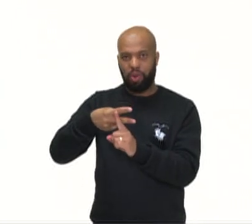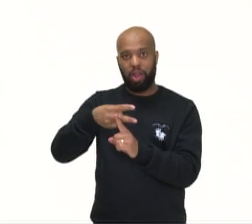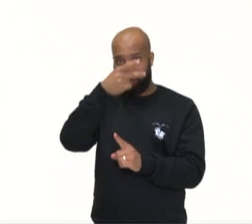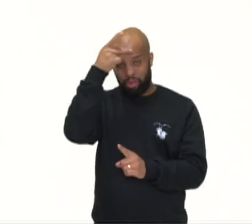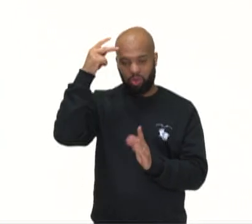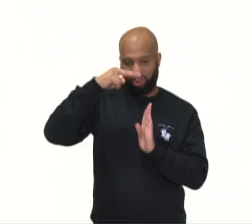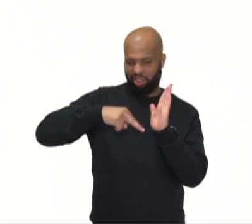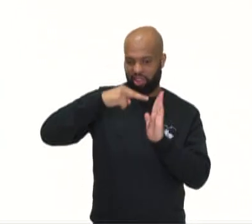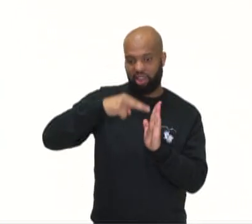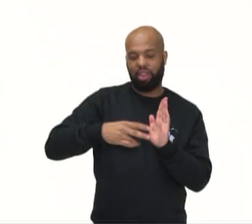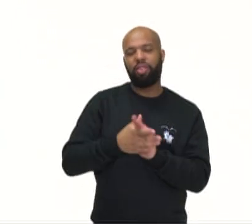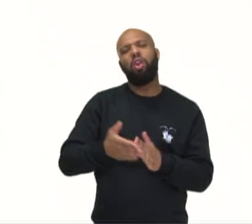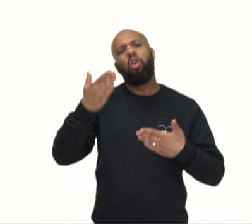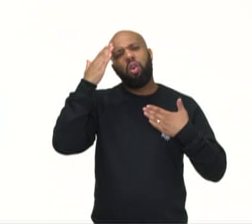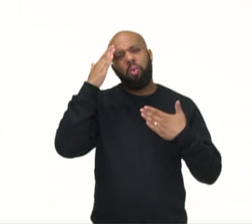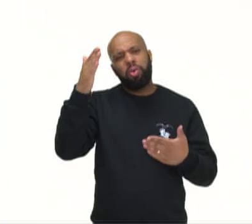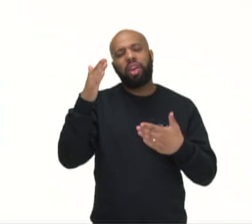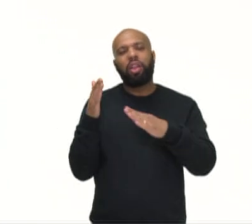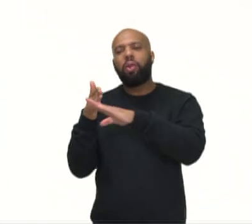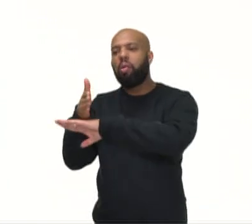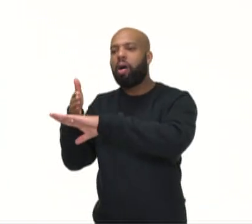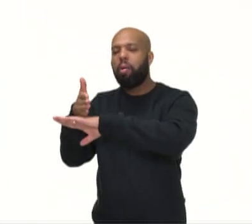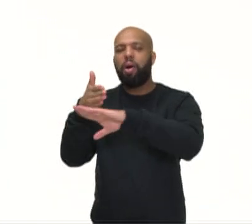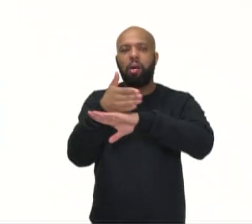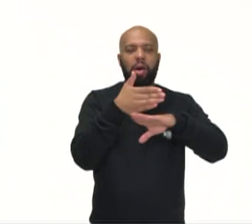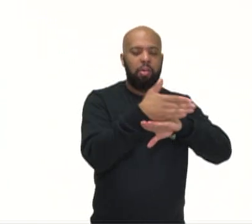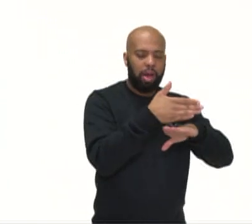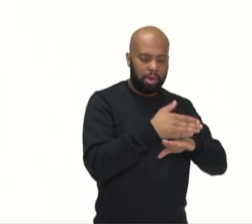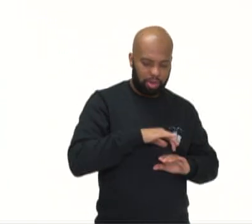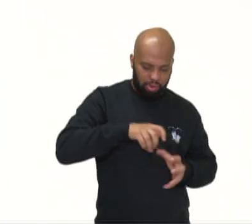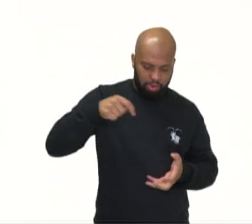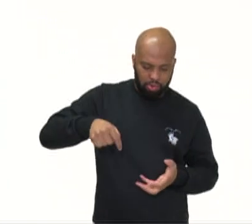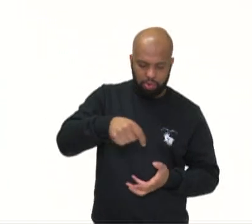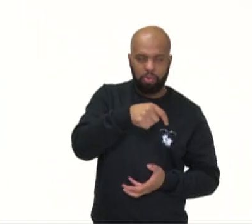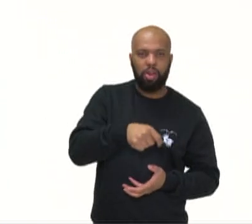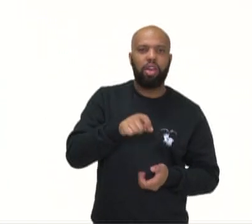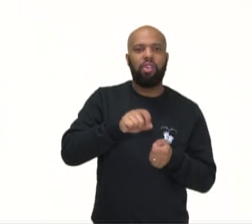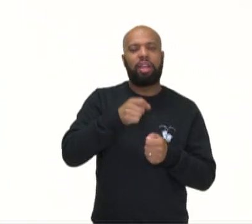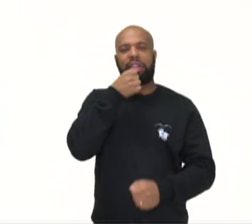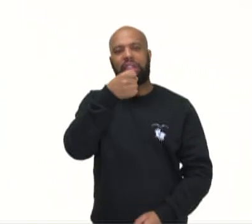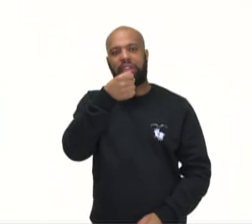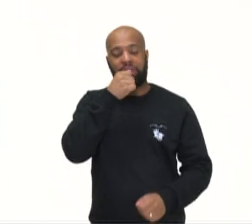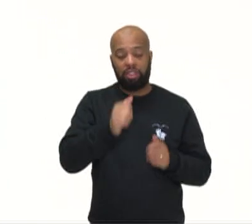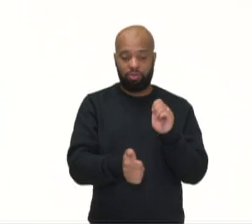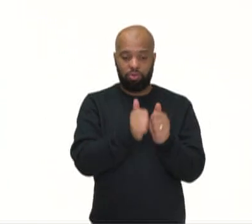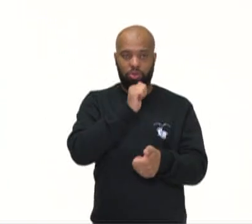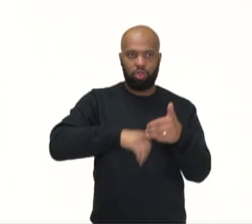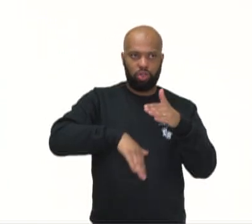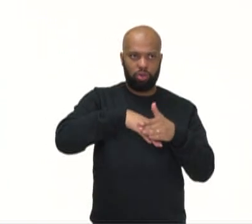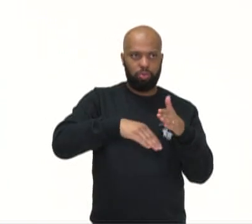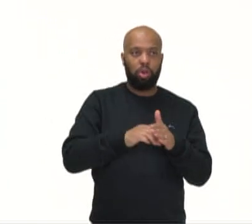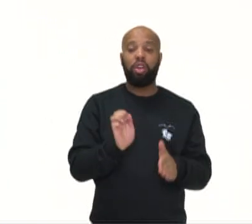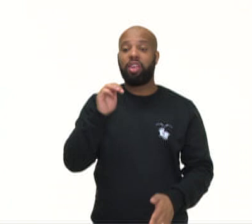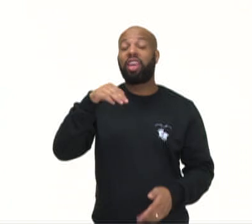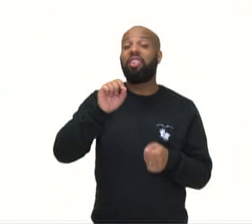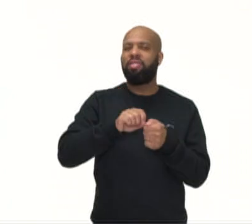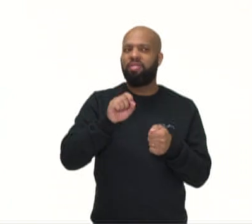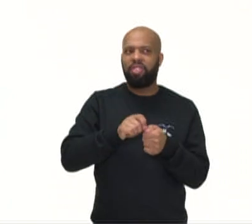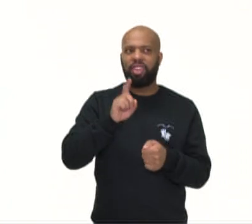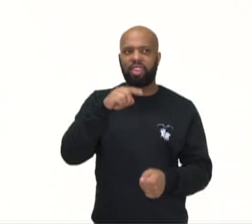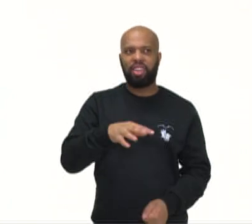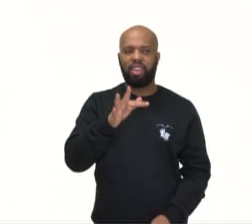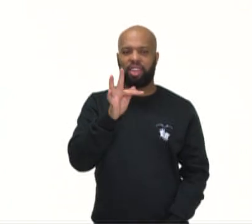Obrigado pela melhor cobertura do futebol mundial. Francisco Ayrton Lopes Borges,